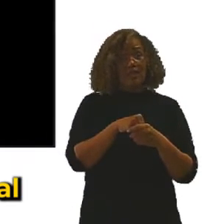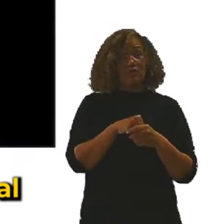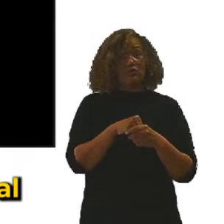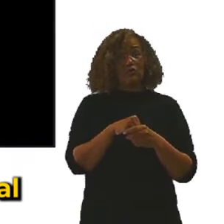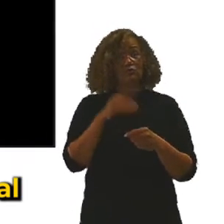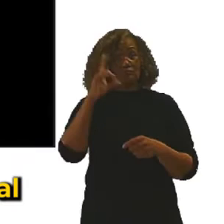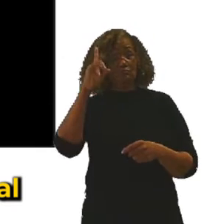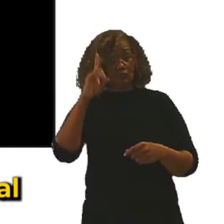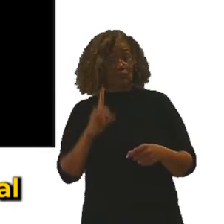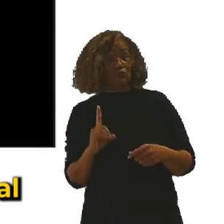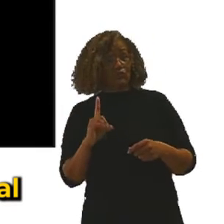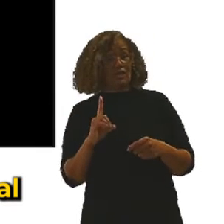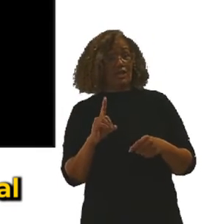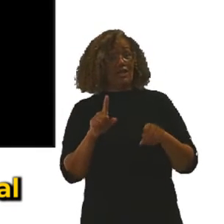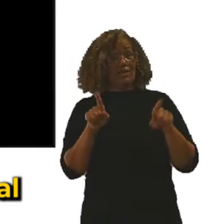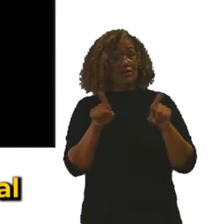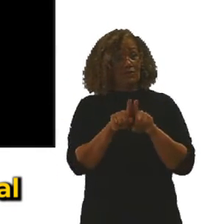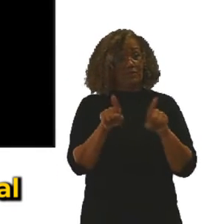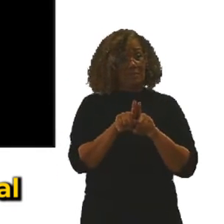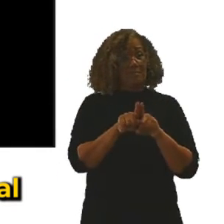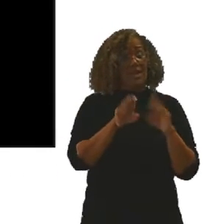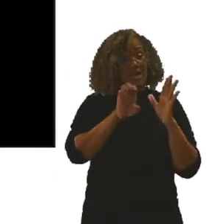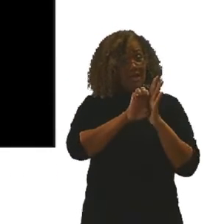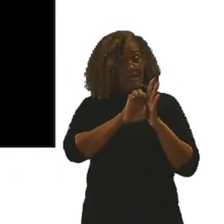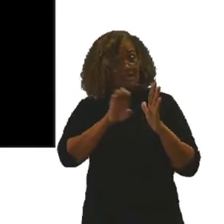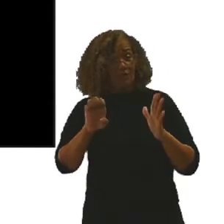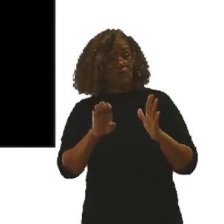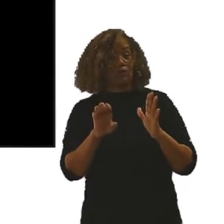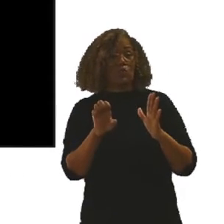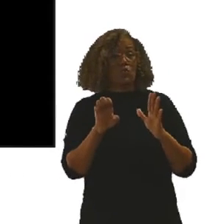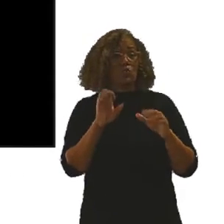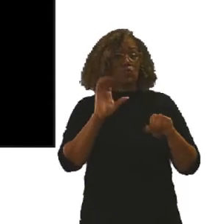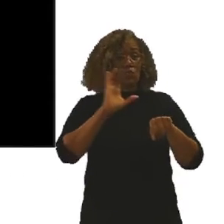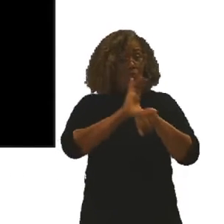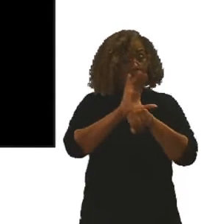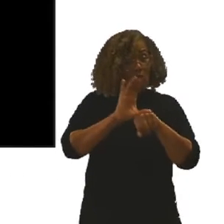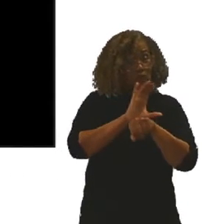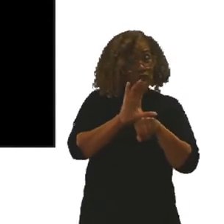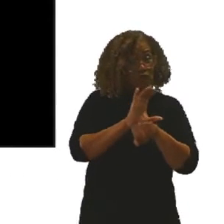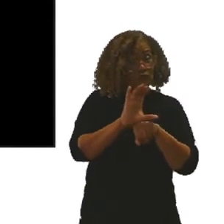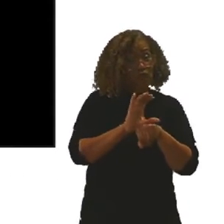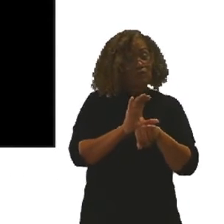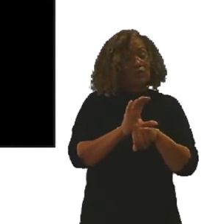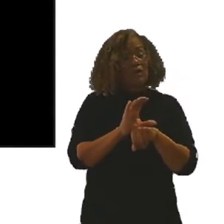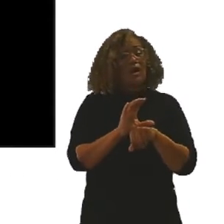sob um estatuto jurídico constitucional em que nós estamos resguardadas.